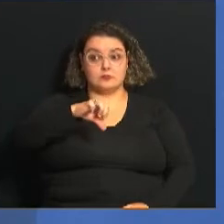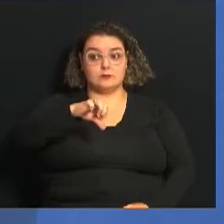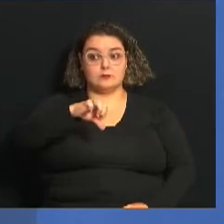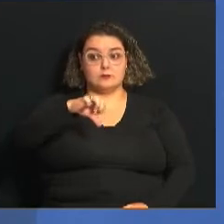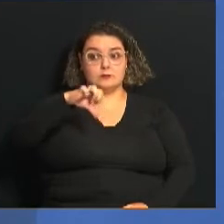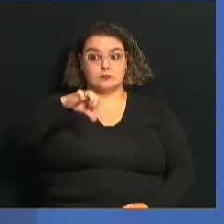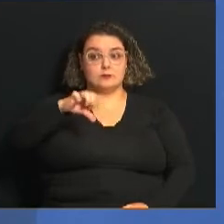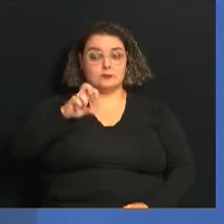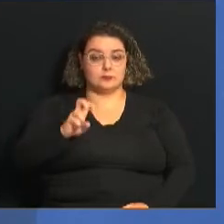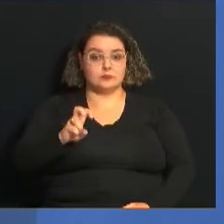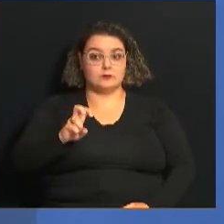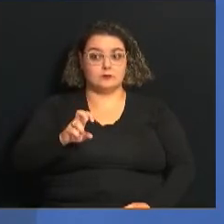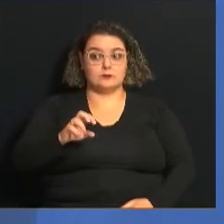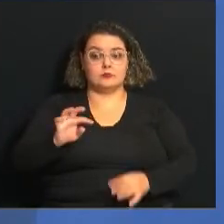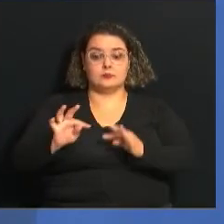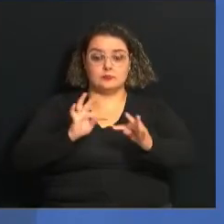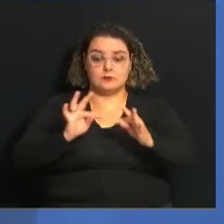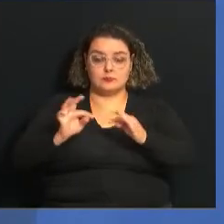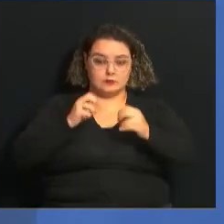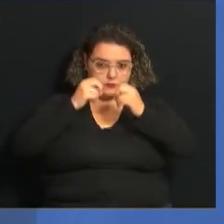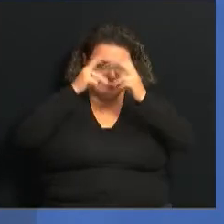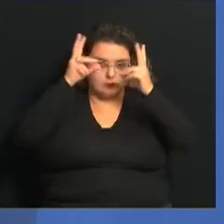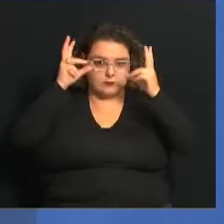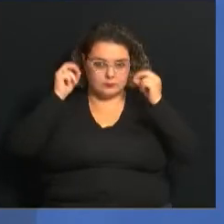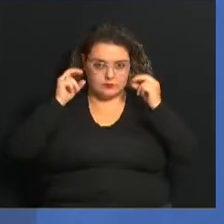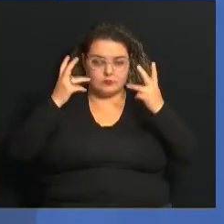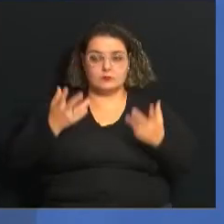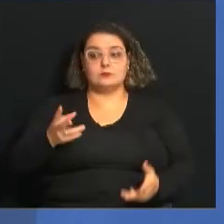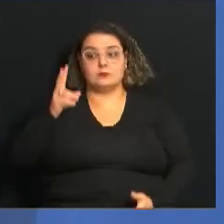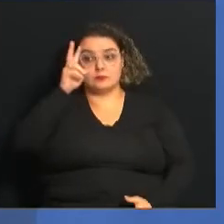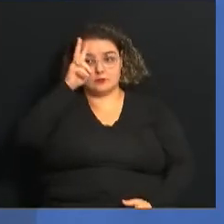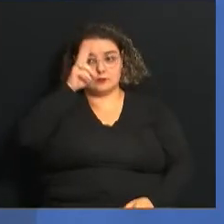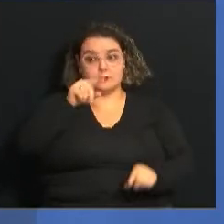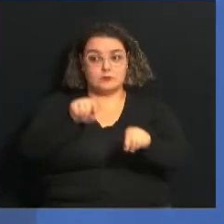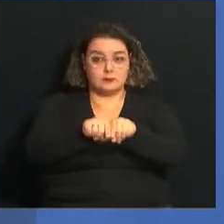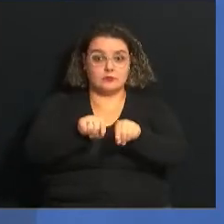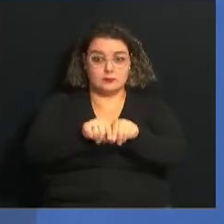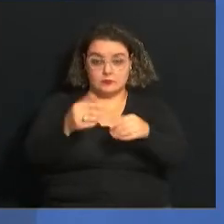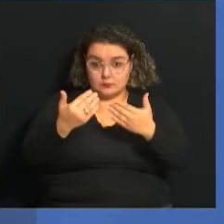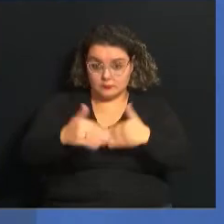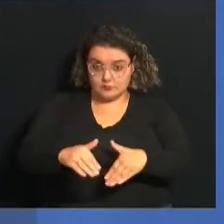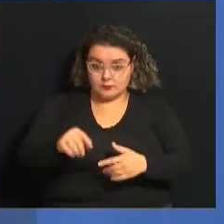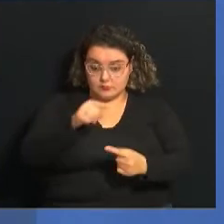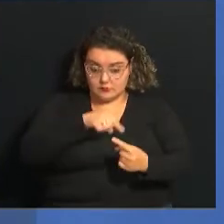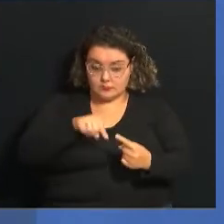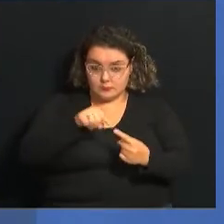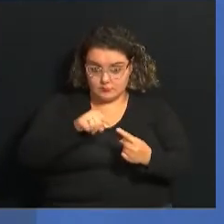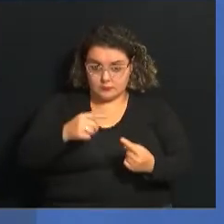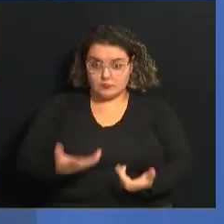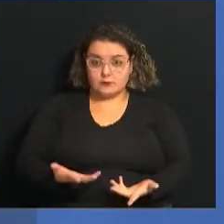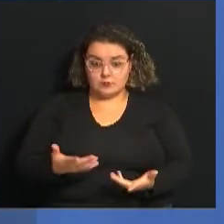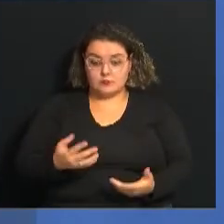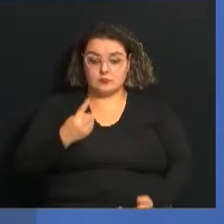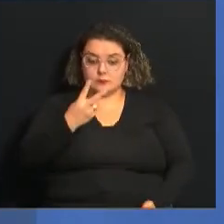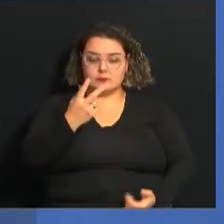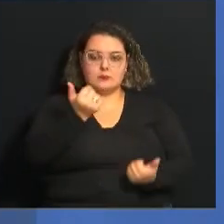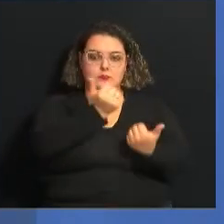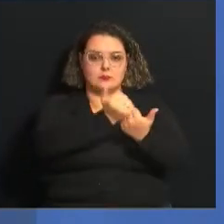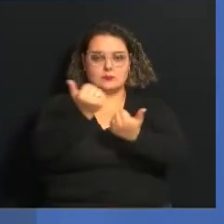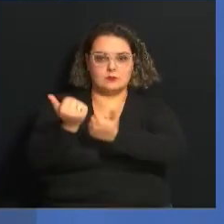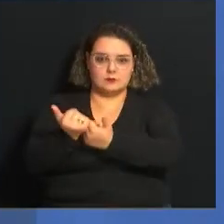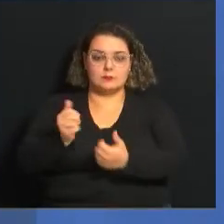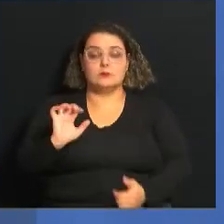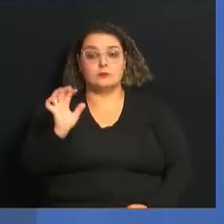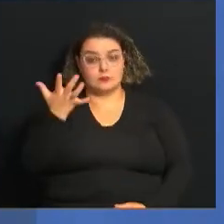7.995 para técnicos em enfermagem. A gente lembra que a prova objetiva para os dois cargos acontece no